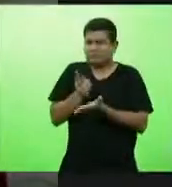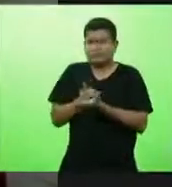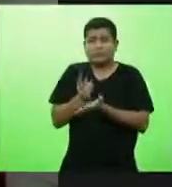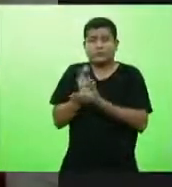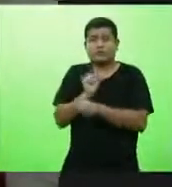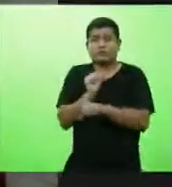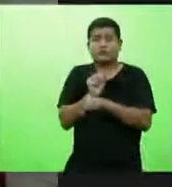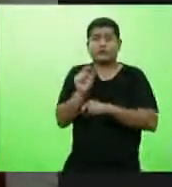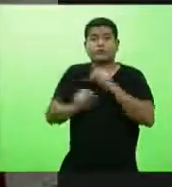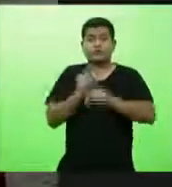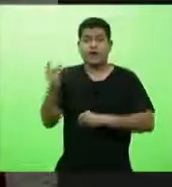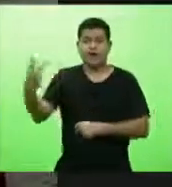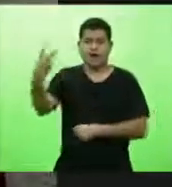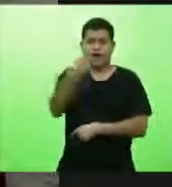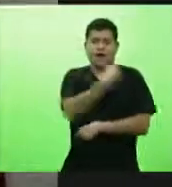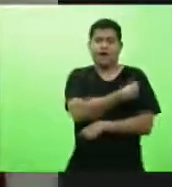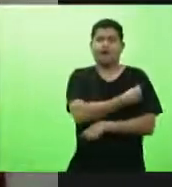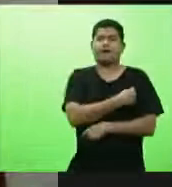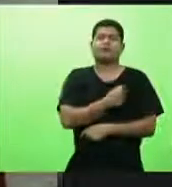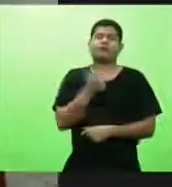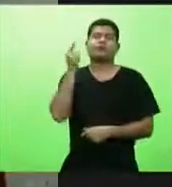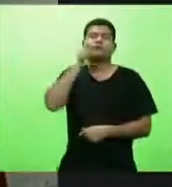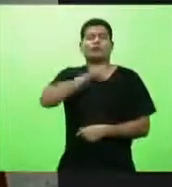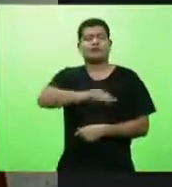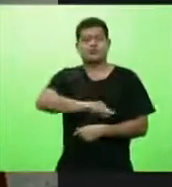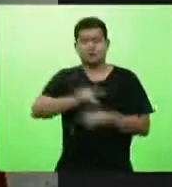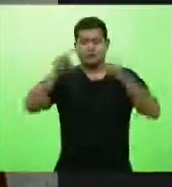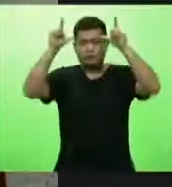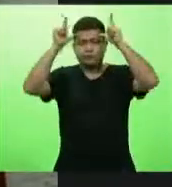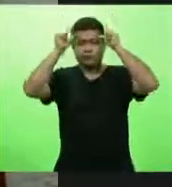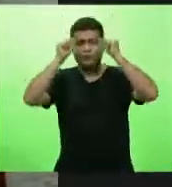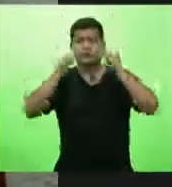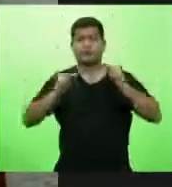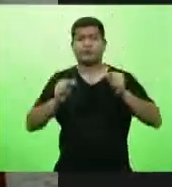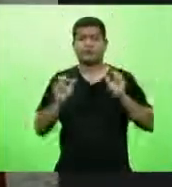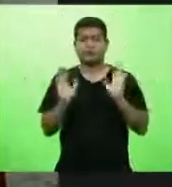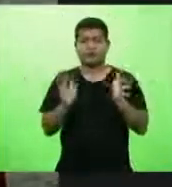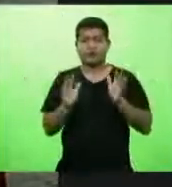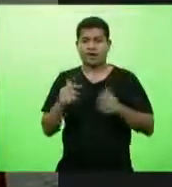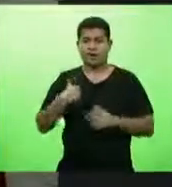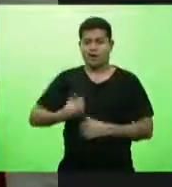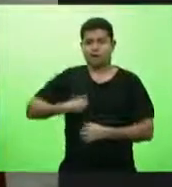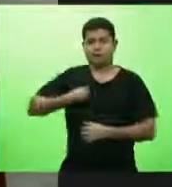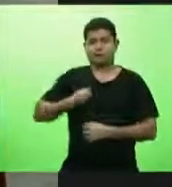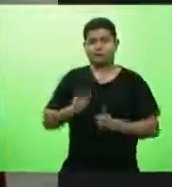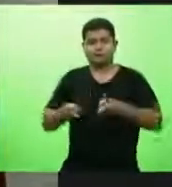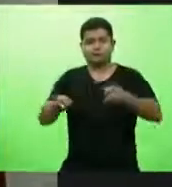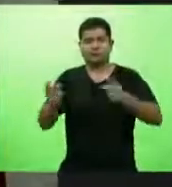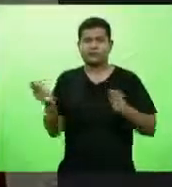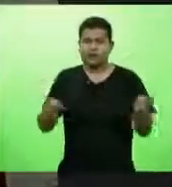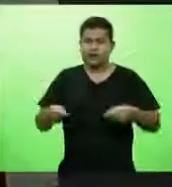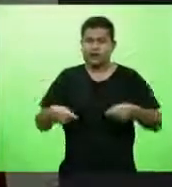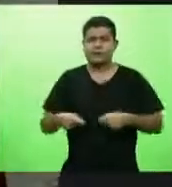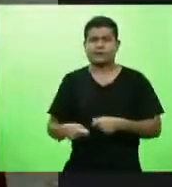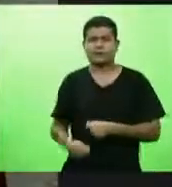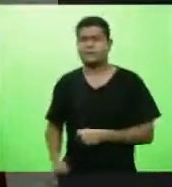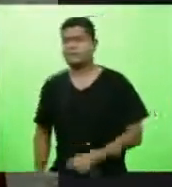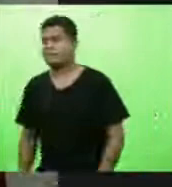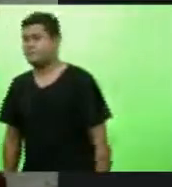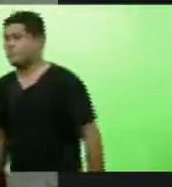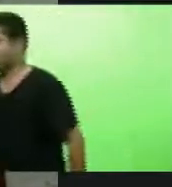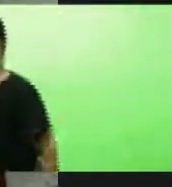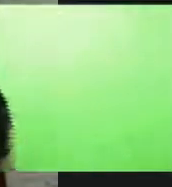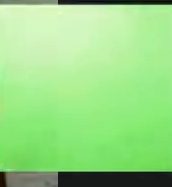esse acalento na alma, dizendo: eu já estou vacinado, né, já há mais chance para mim. Então, estão aguardando e não param de